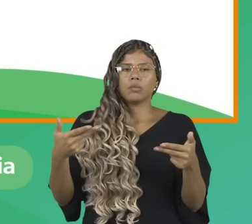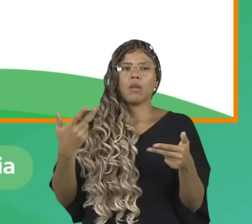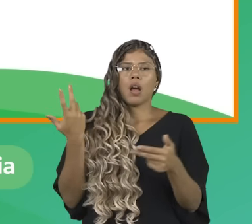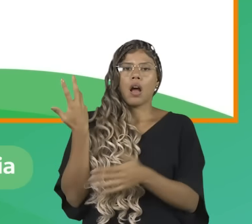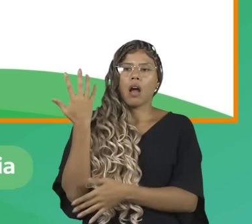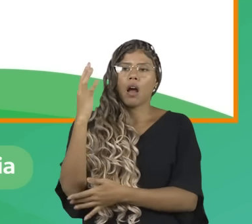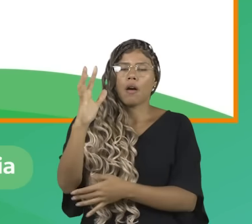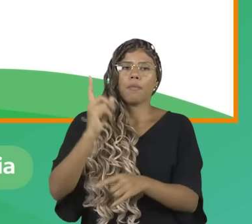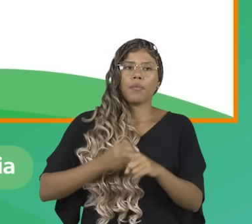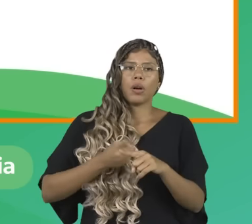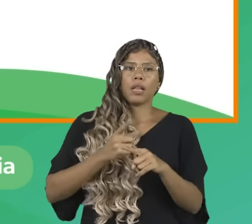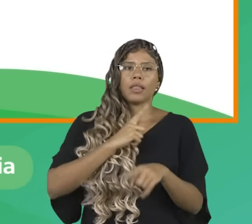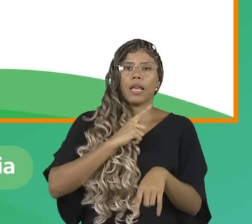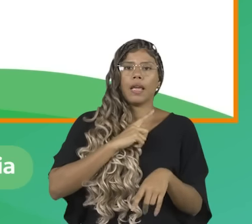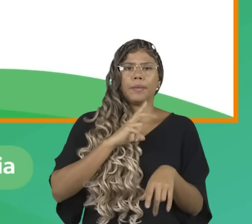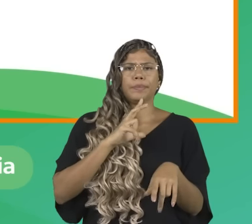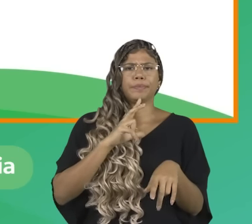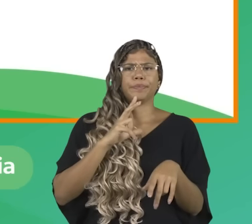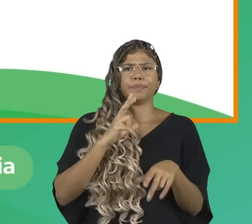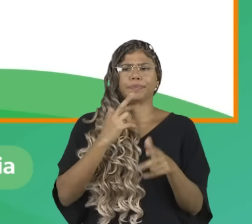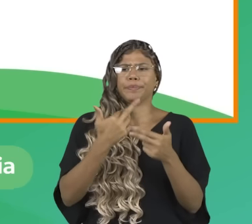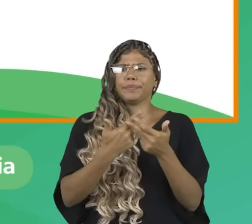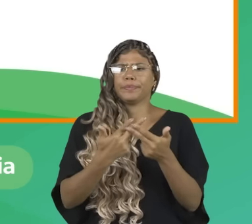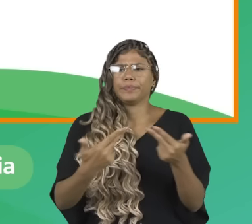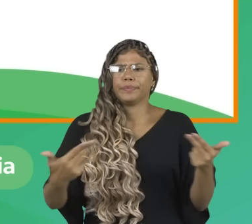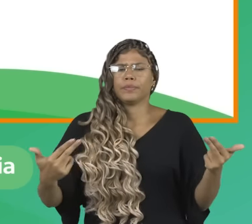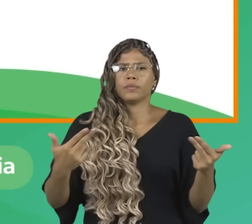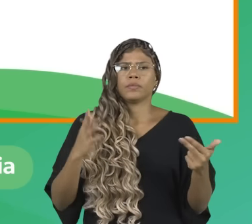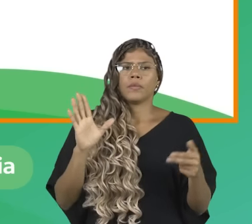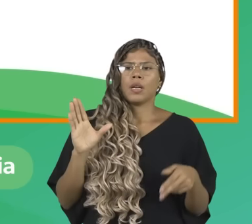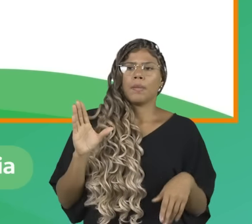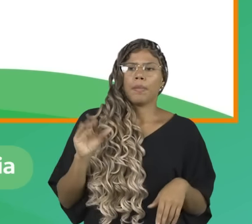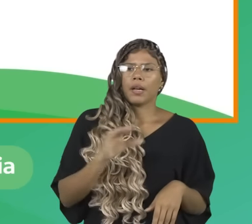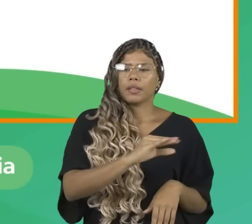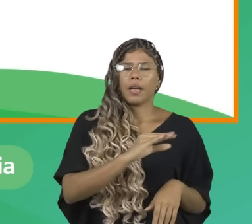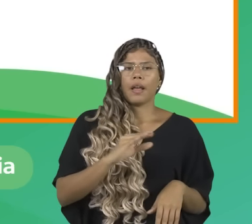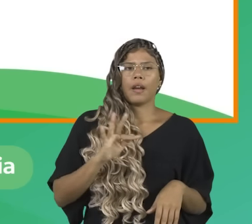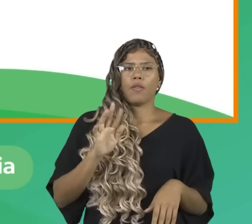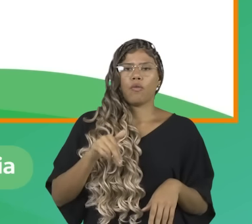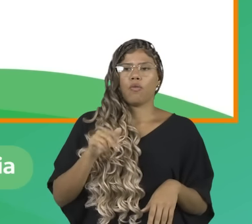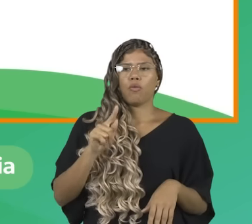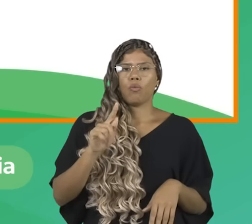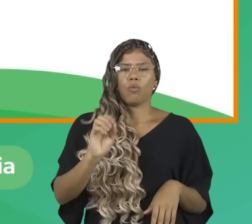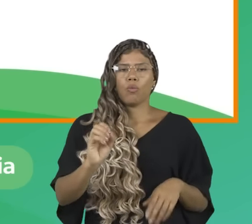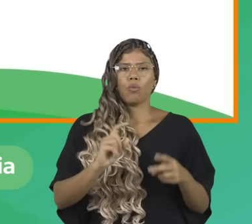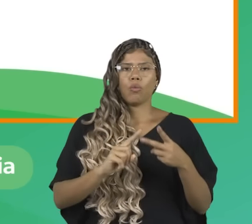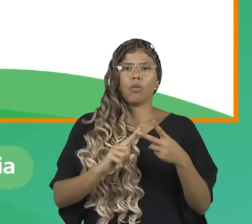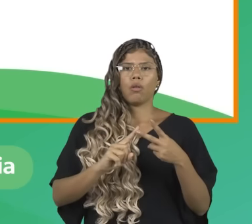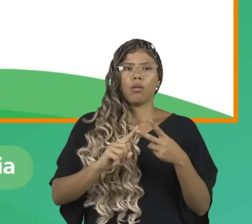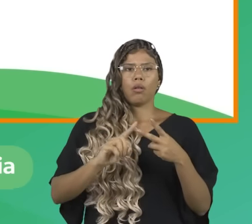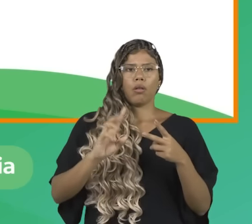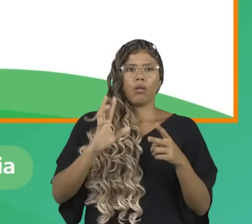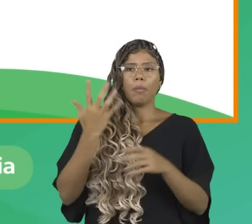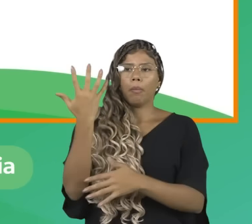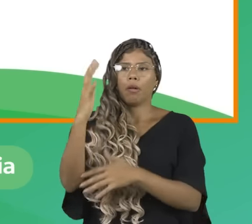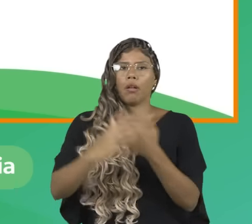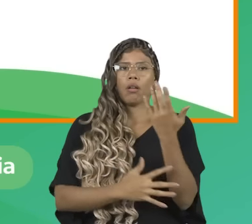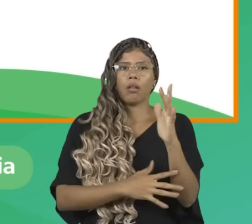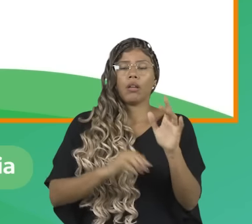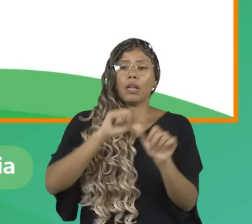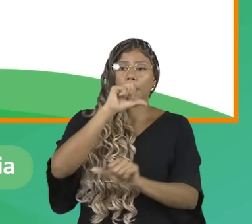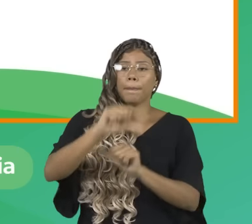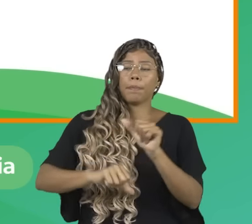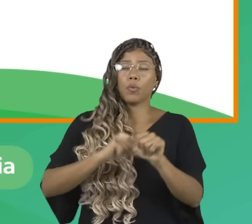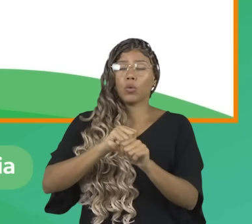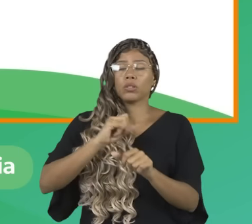fungos, bactérias que são adaptados a uma determinada condição climática e que mudam quando essa condição é afetada. Alteração no regime de chuvas,